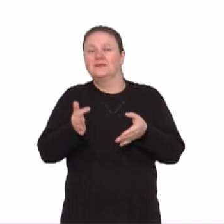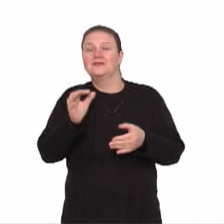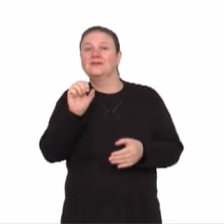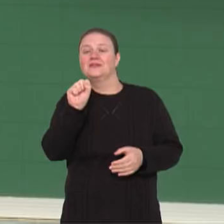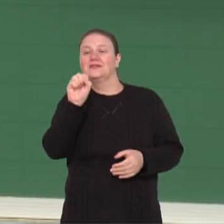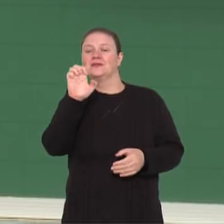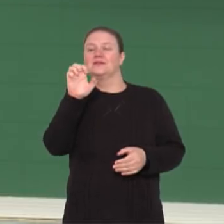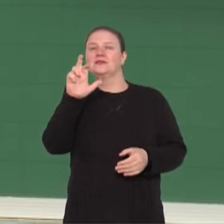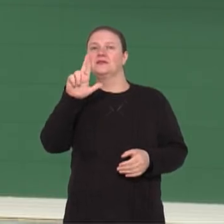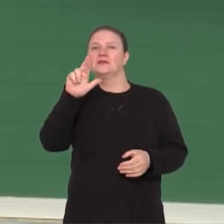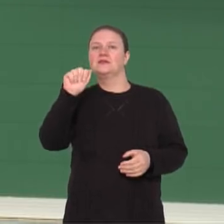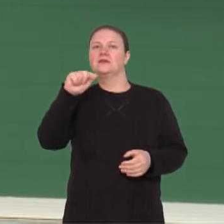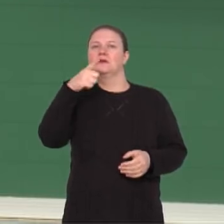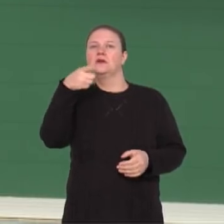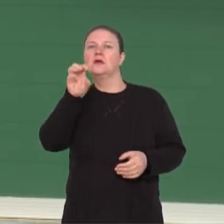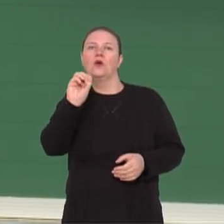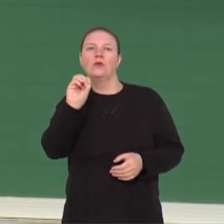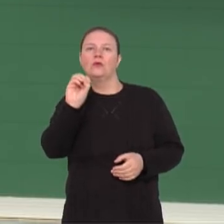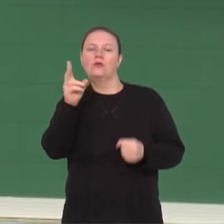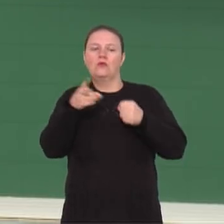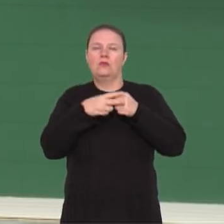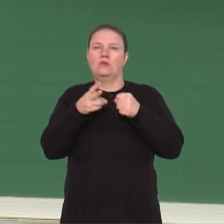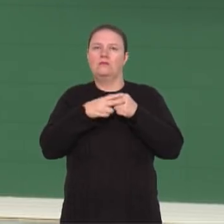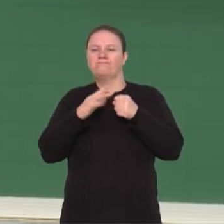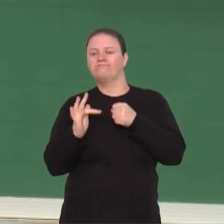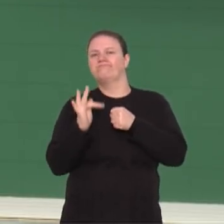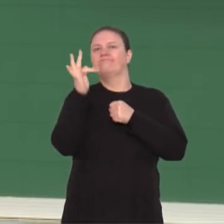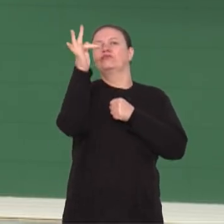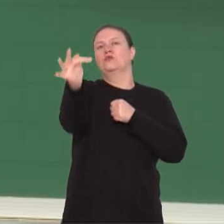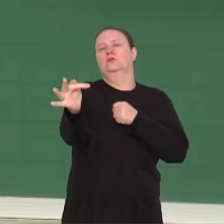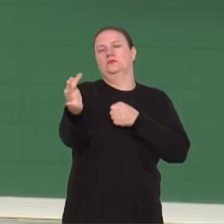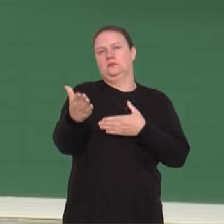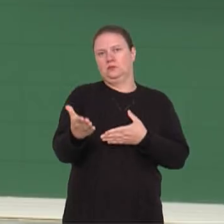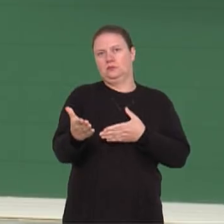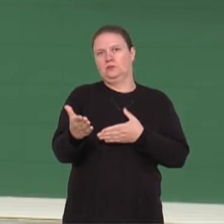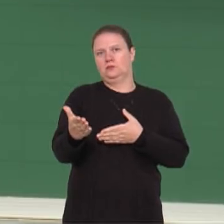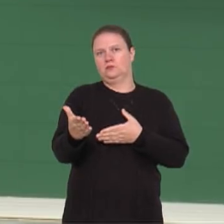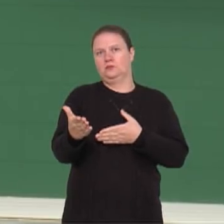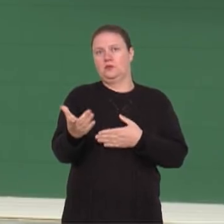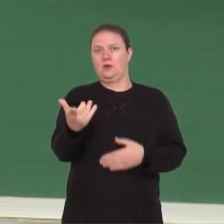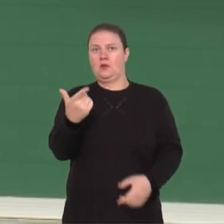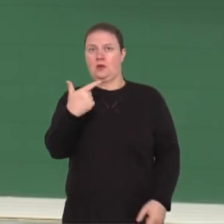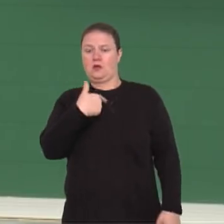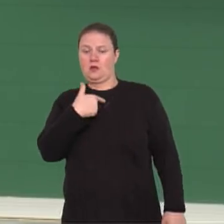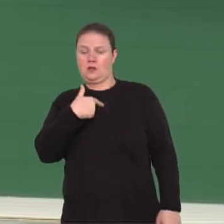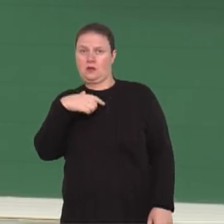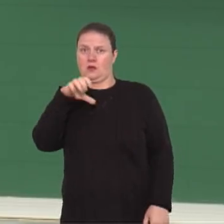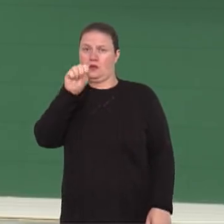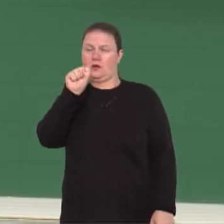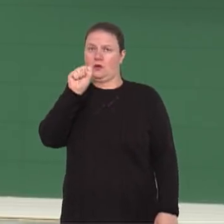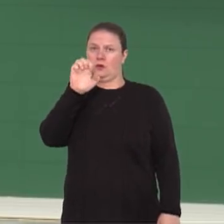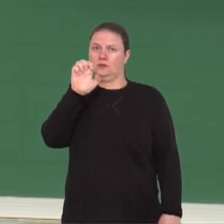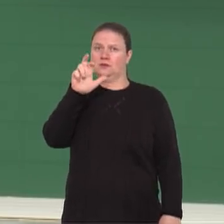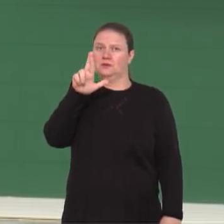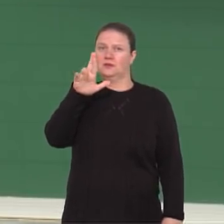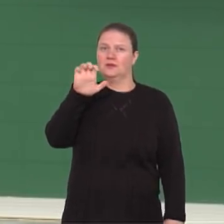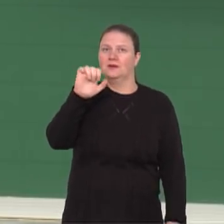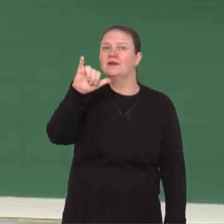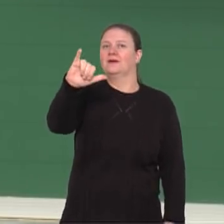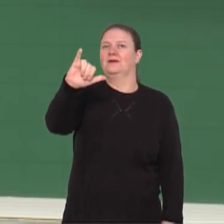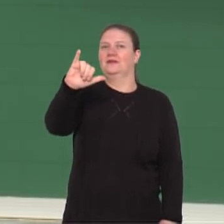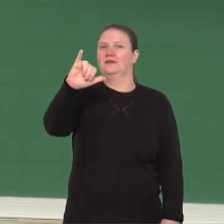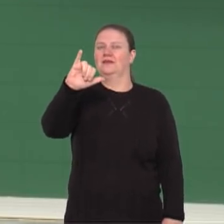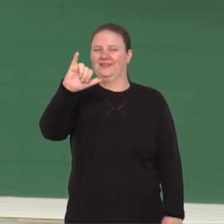verbo ser está no futuro. Se fosse para a gente conjugar, ficaria eu serei, tu serás, ele será.